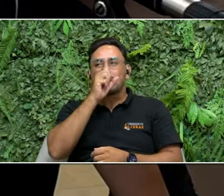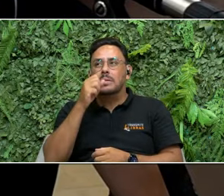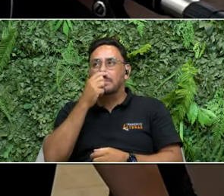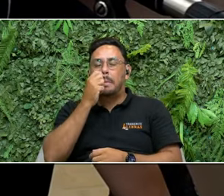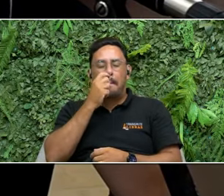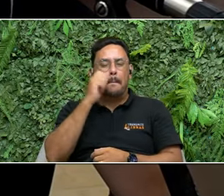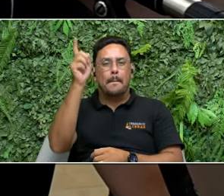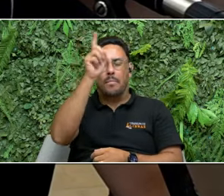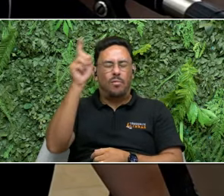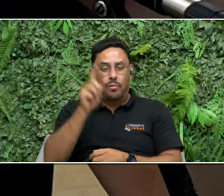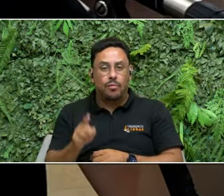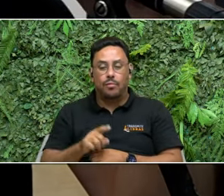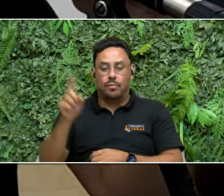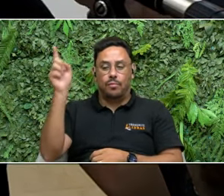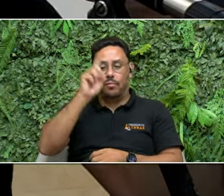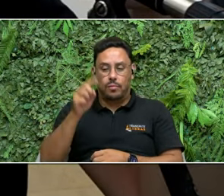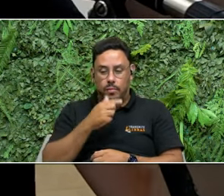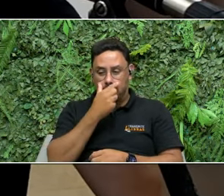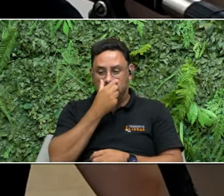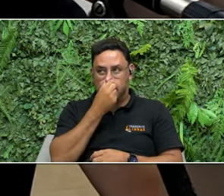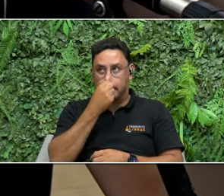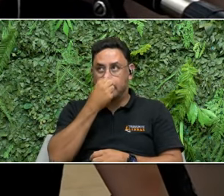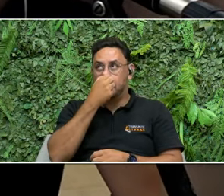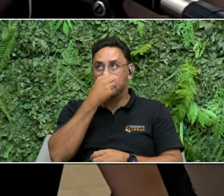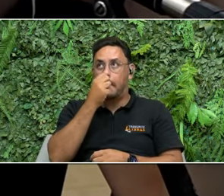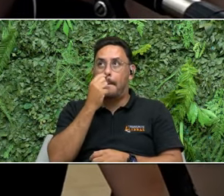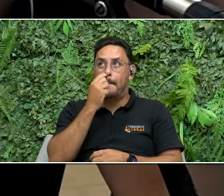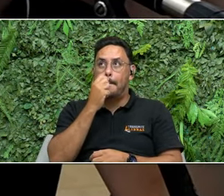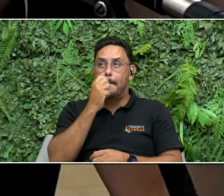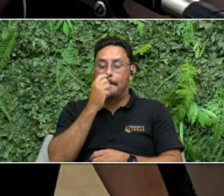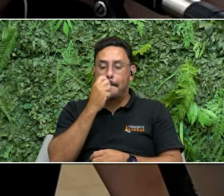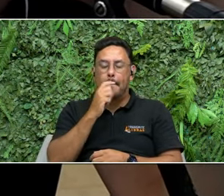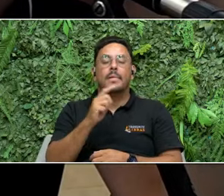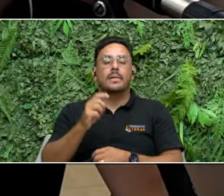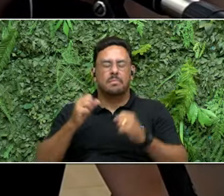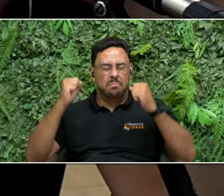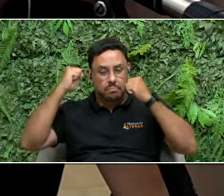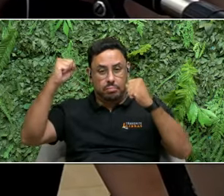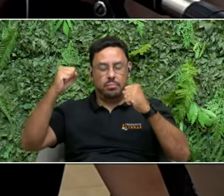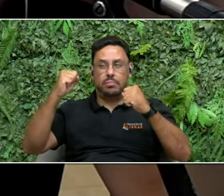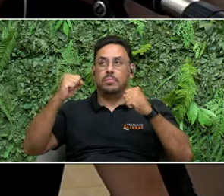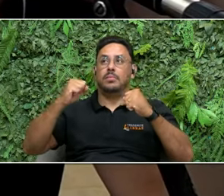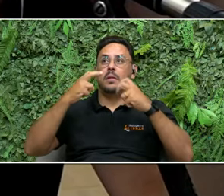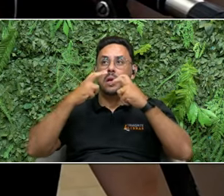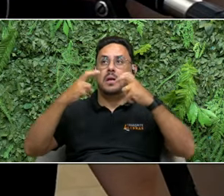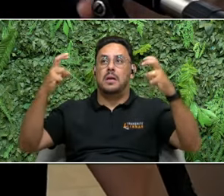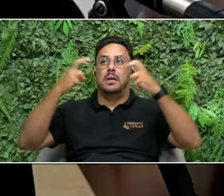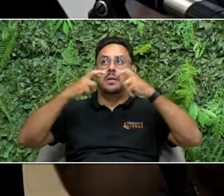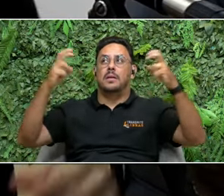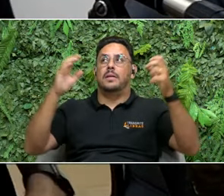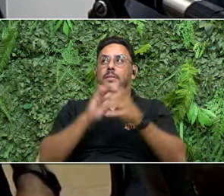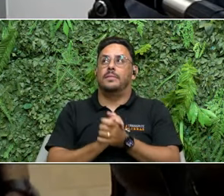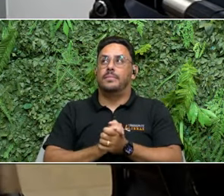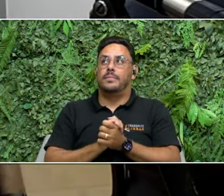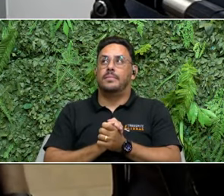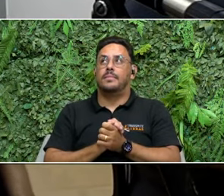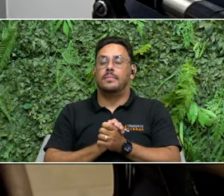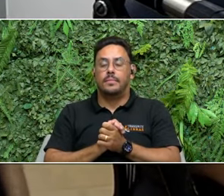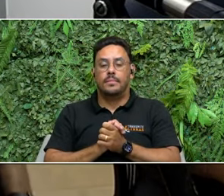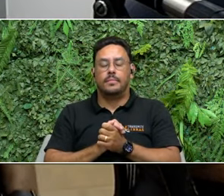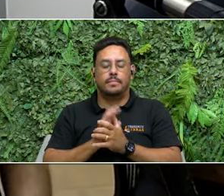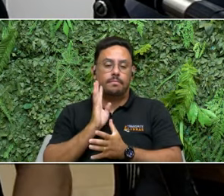aqui é louco olha o trovão Ô louco a a torcida explode contra umira